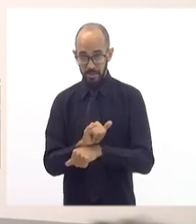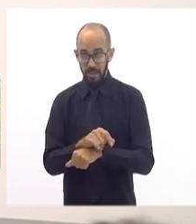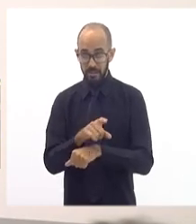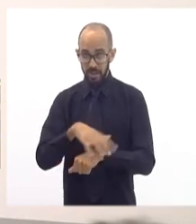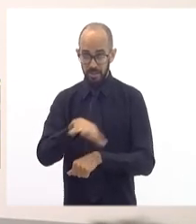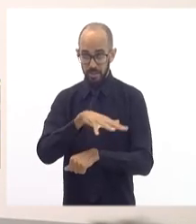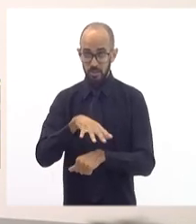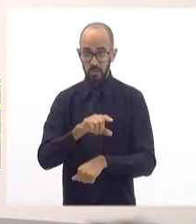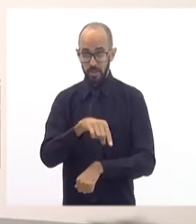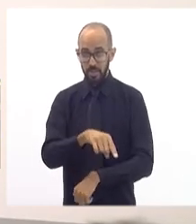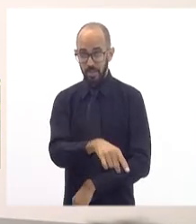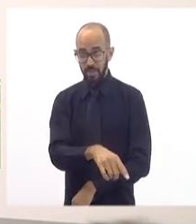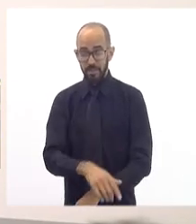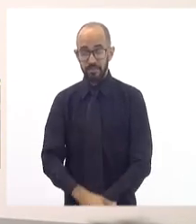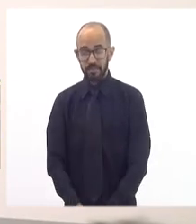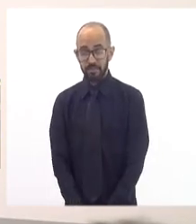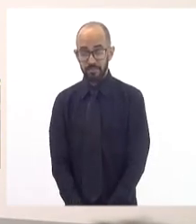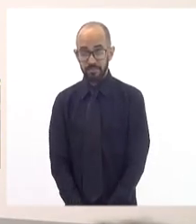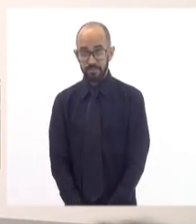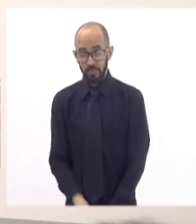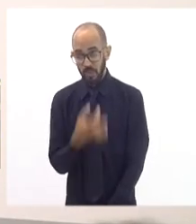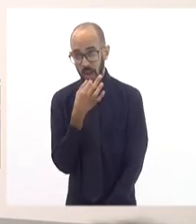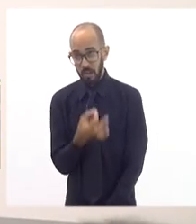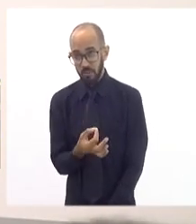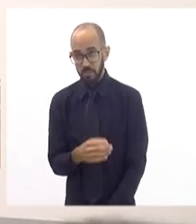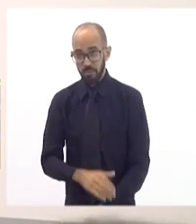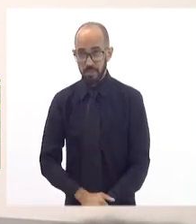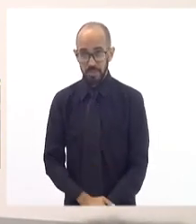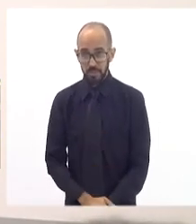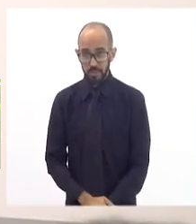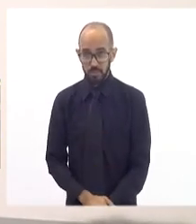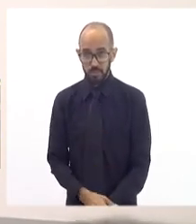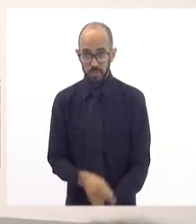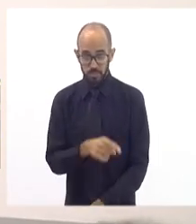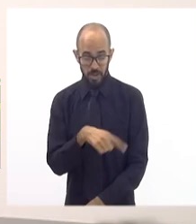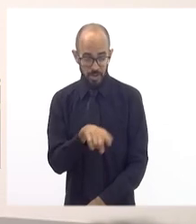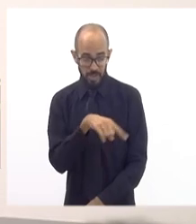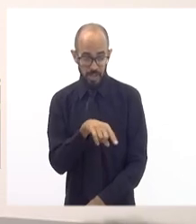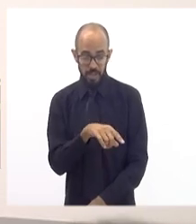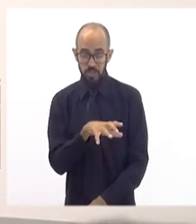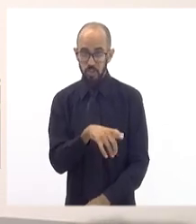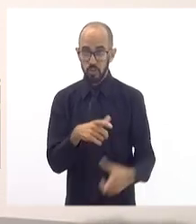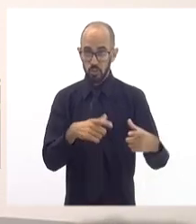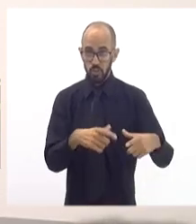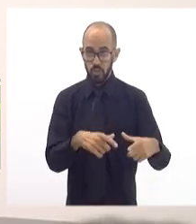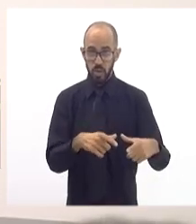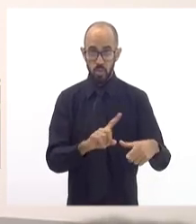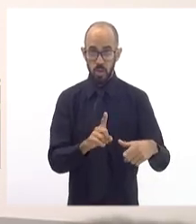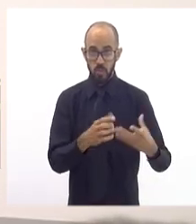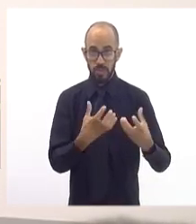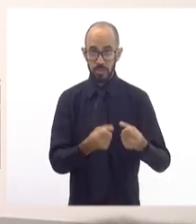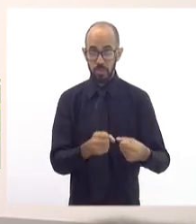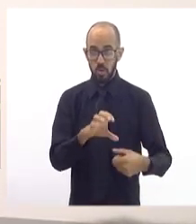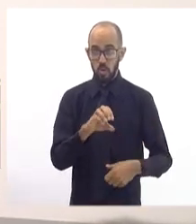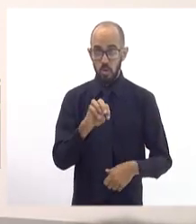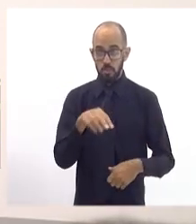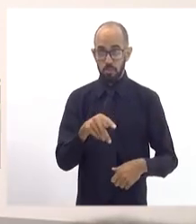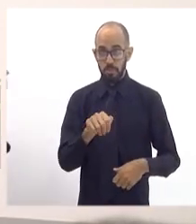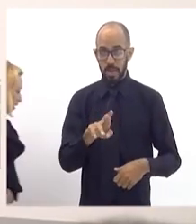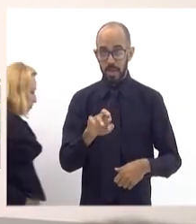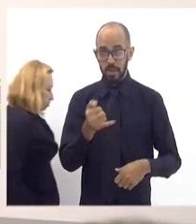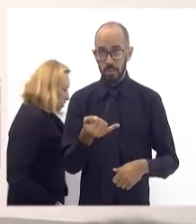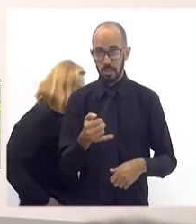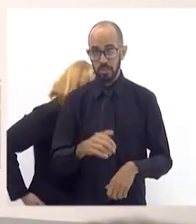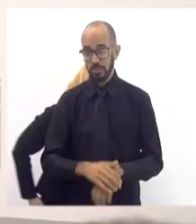aquela região um dos argumentos para aquela região não recebeu Comperj foi a saturação